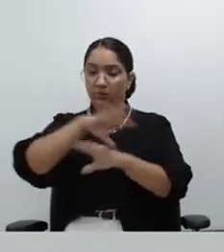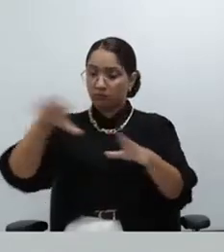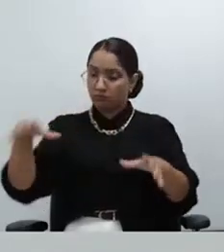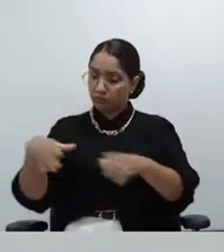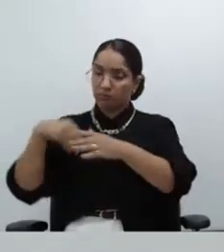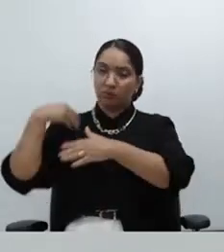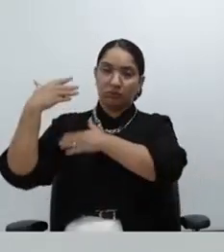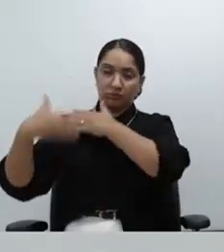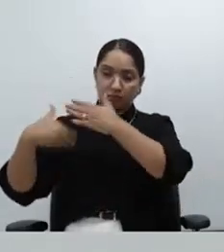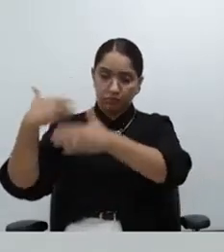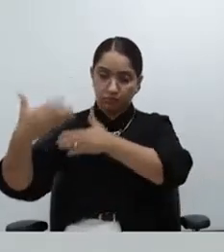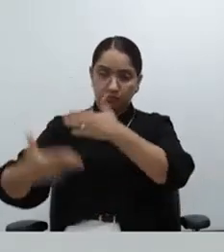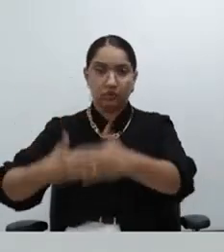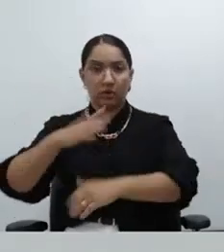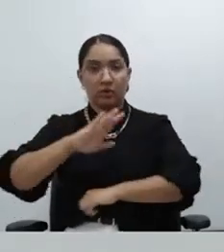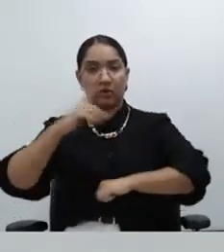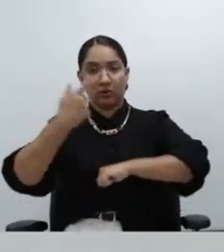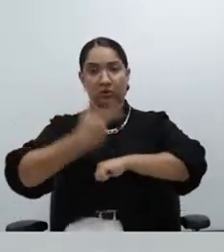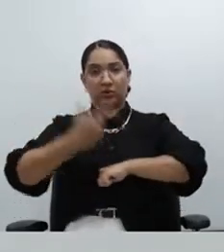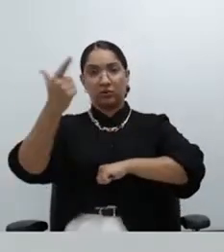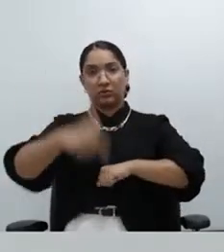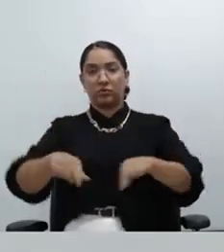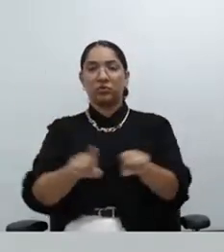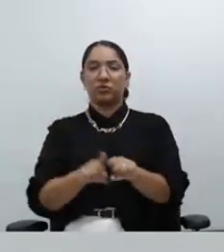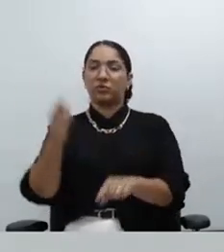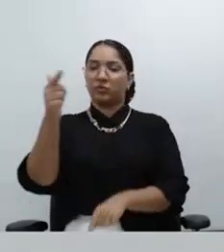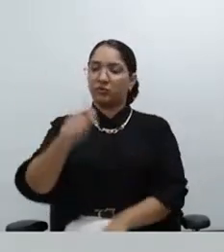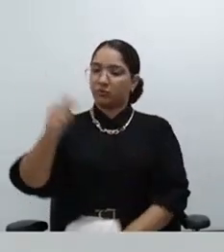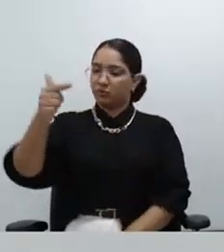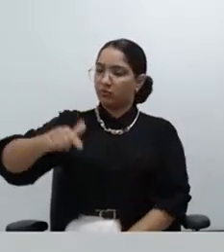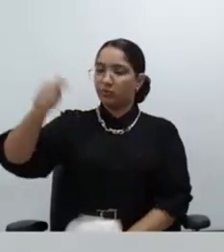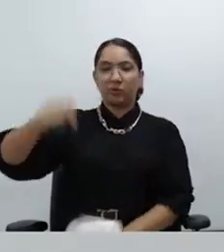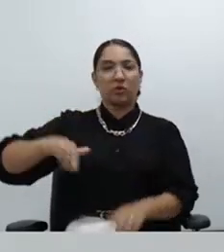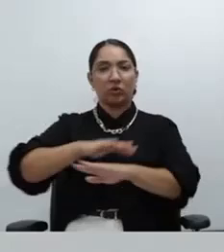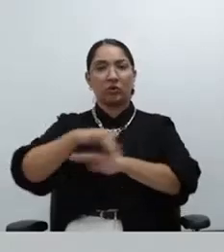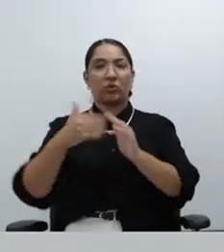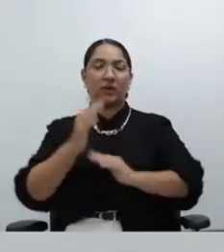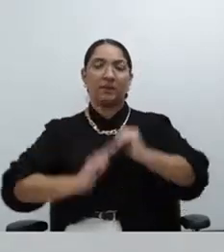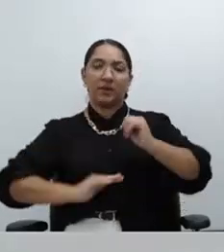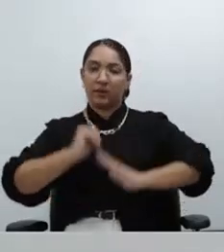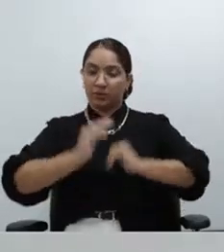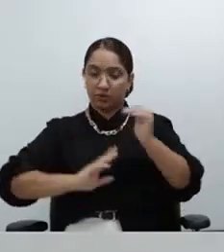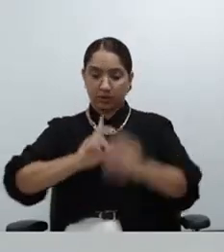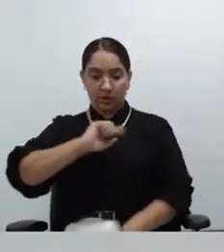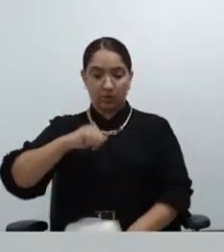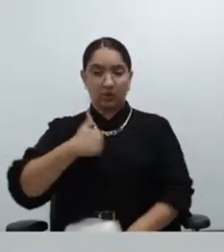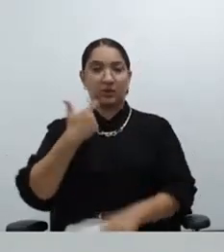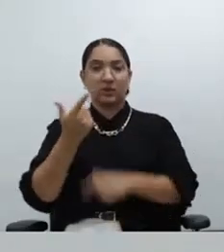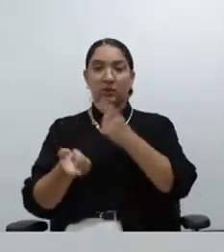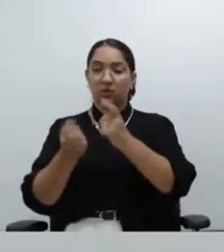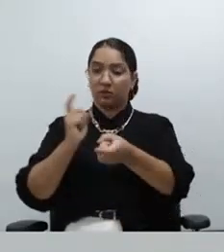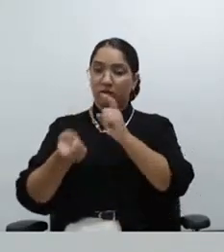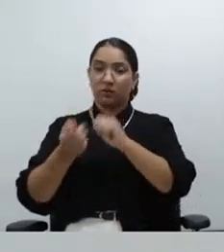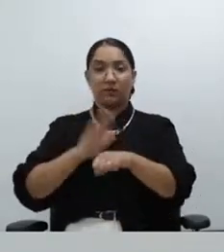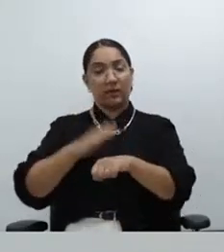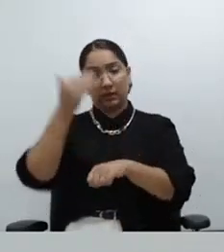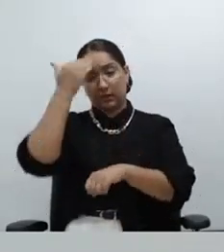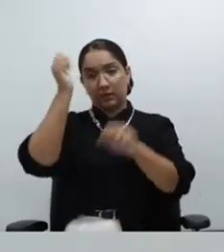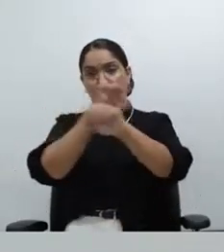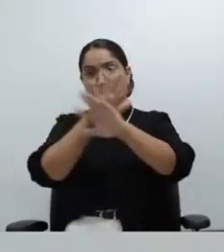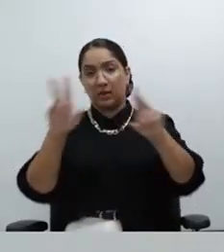contínuo, desde o início da gestão, nós estamos revisitando todos os atos de realização das nossas atividades extraordinárias, entendemos a necessidade